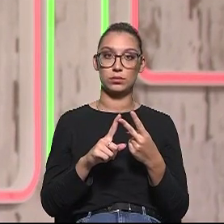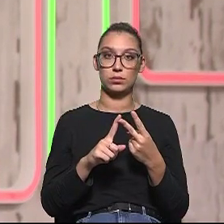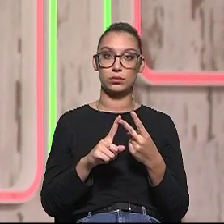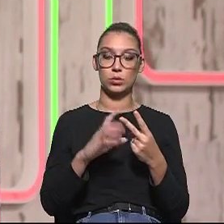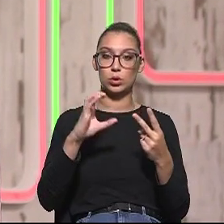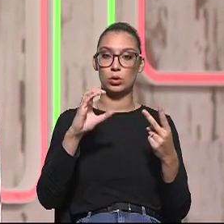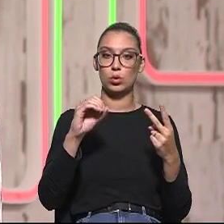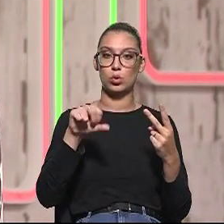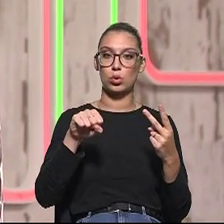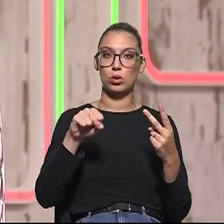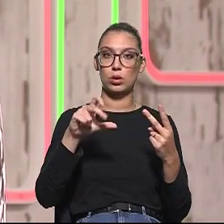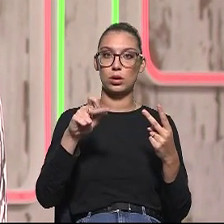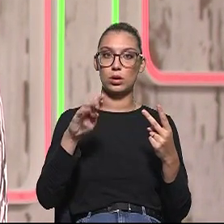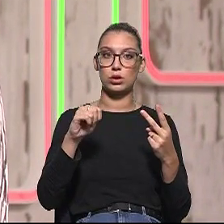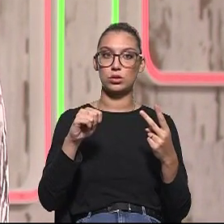Congas.